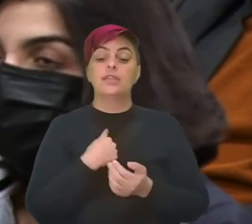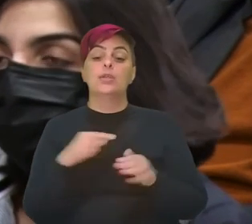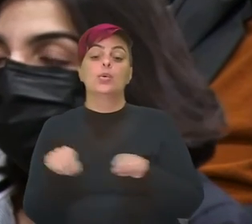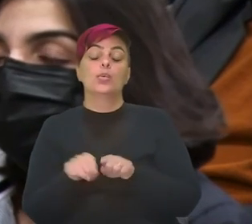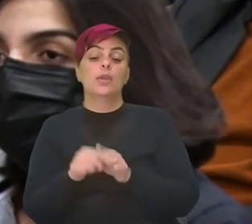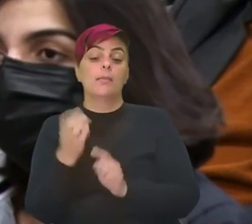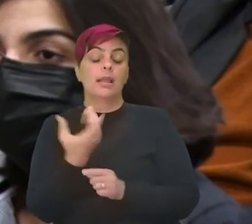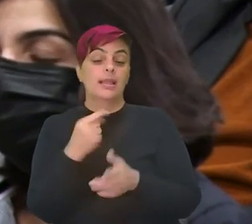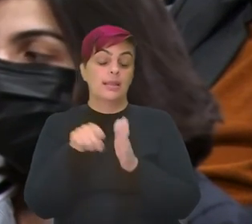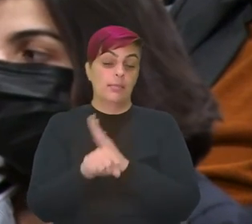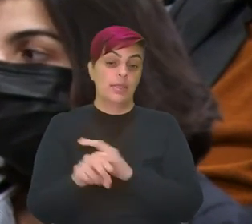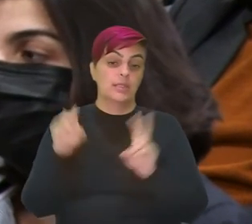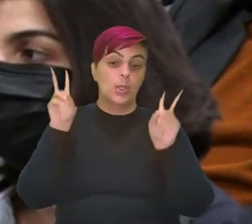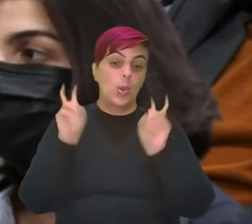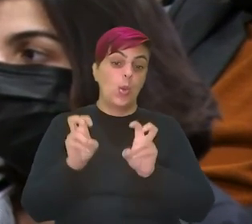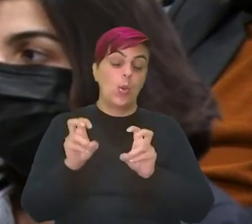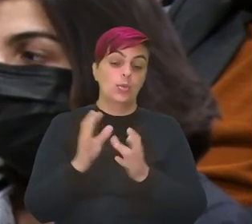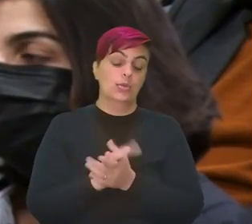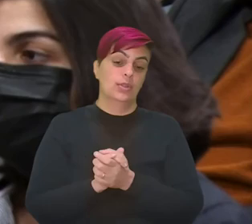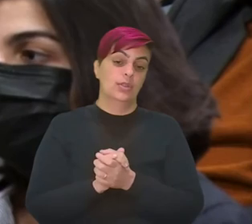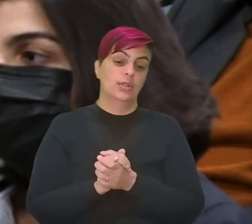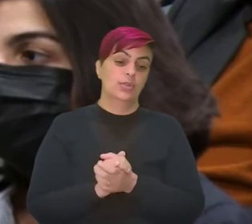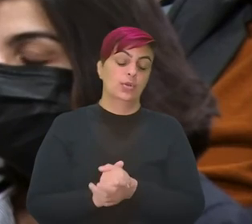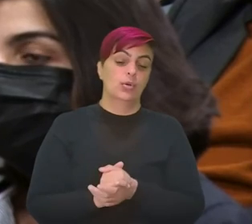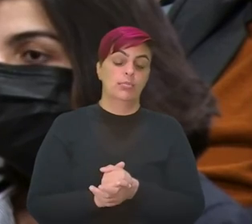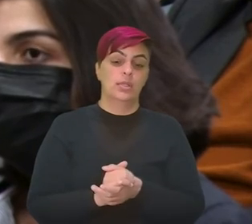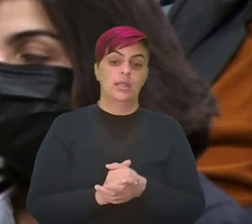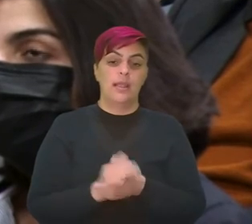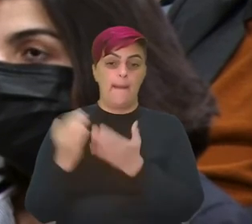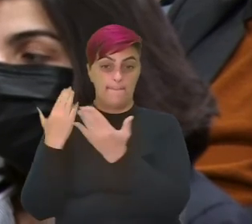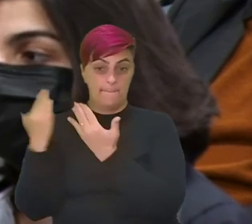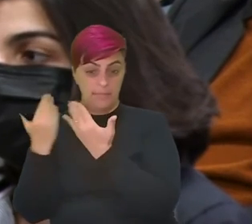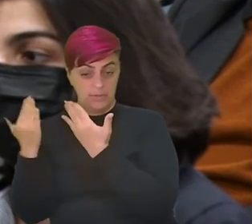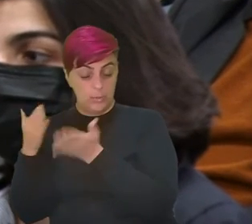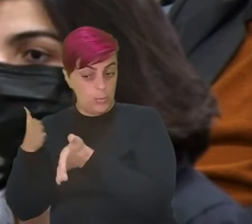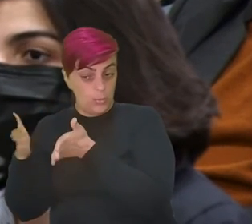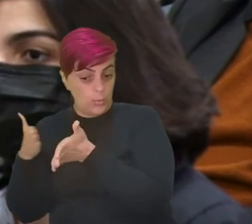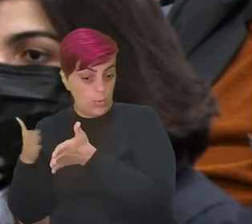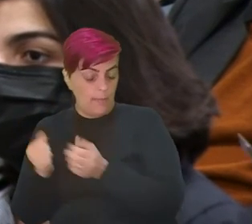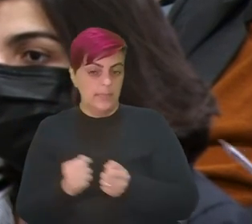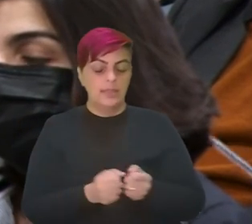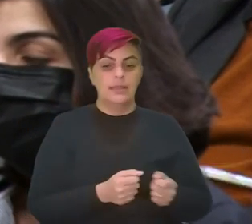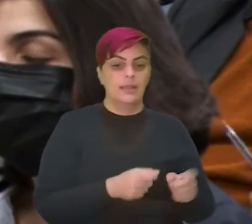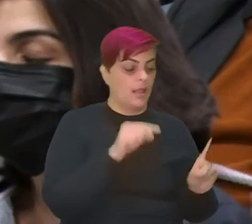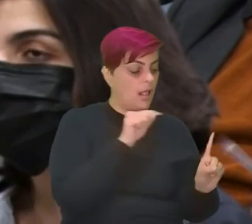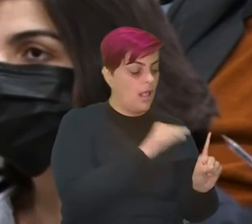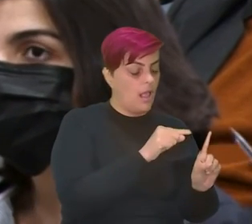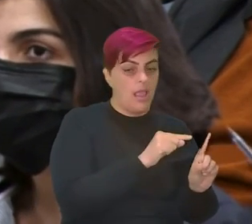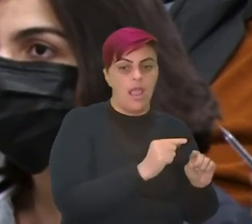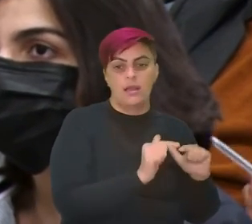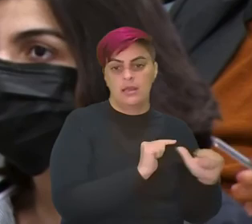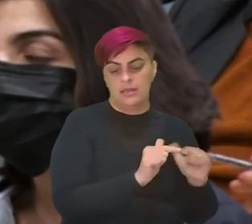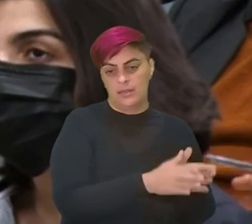o que eu queria perguntar também é sobre a relação entre a obra de Malinowski e a psicologia da época, né?